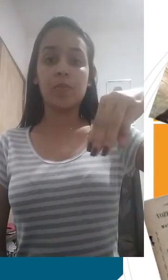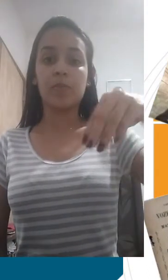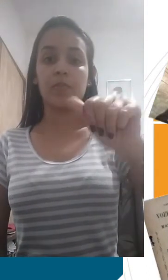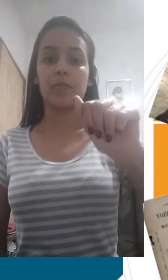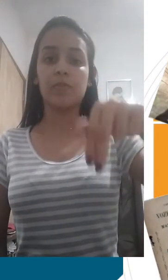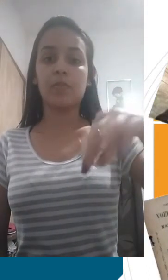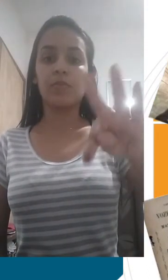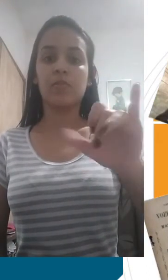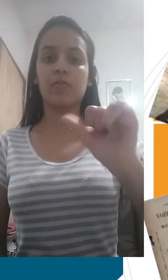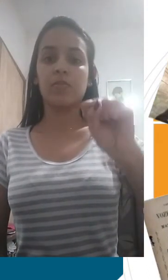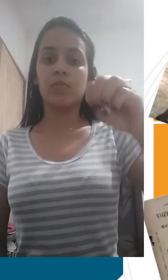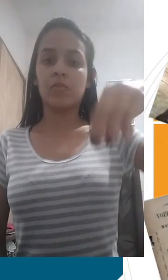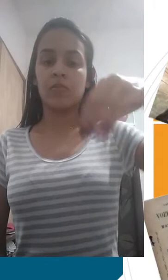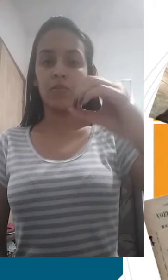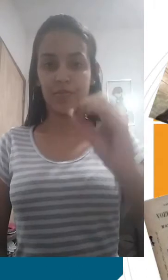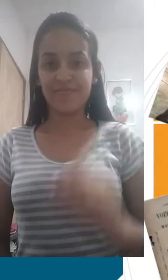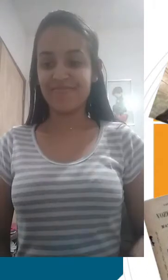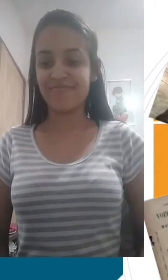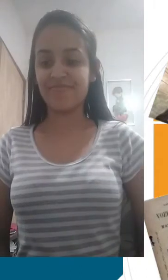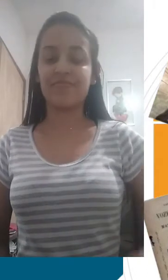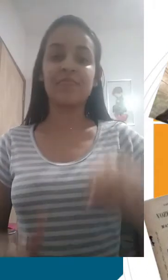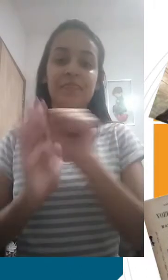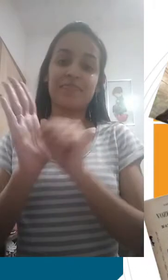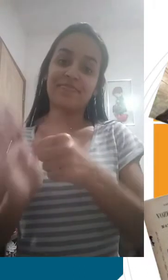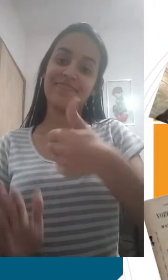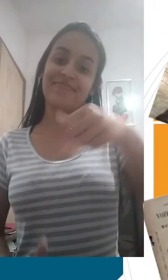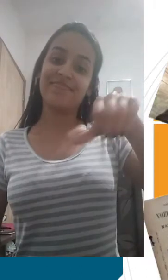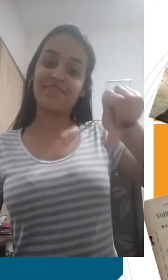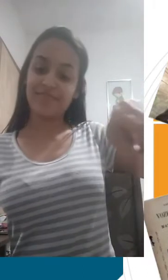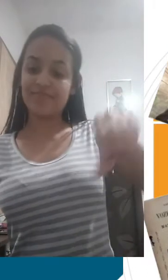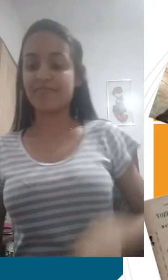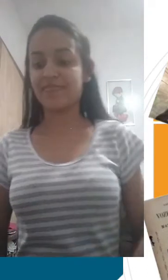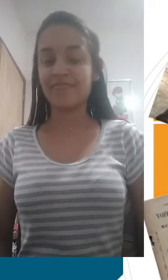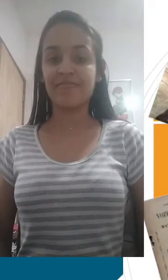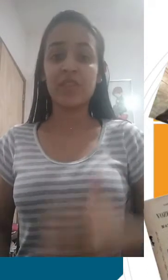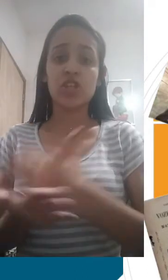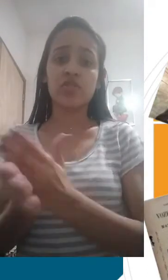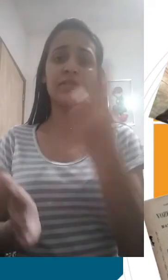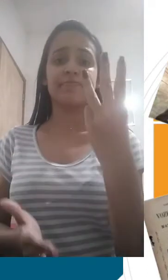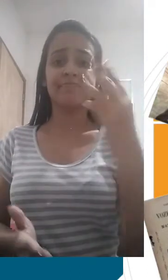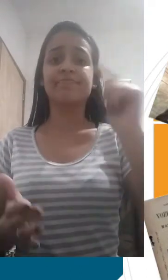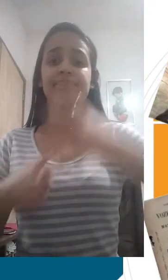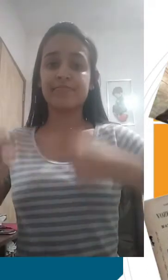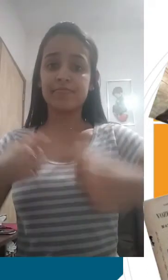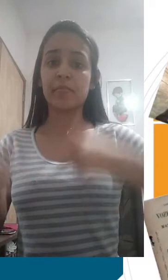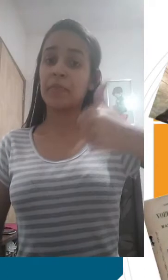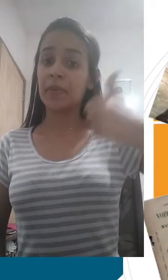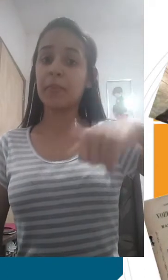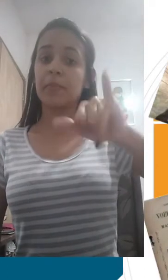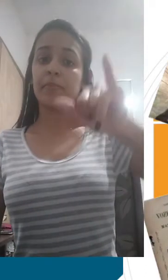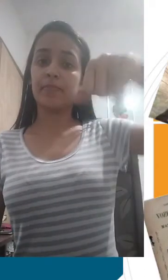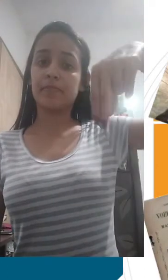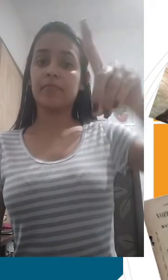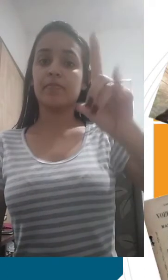3 gerações. A primeira geração romântica é intitulada indianista. Isso porque nela se elege a